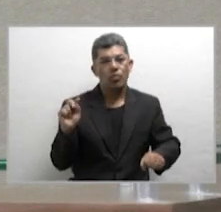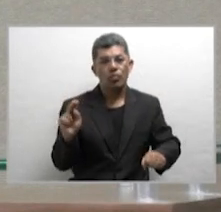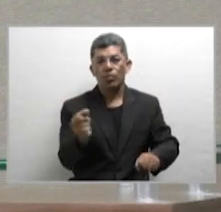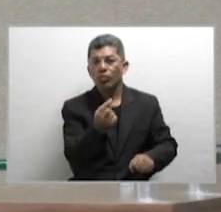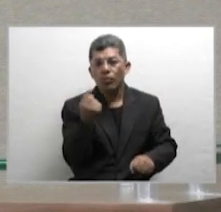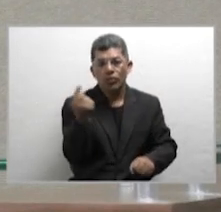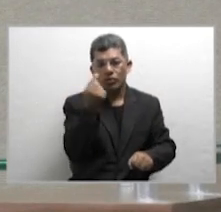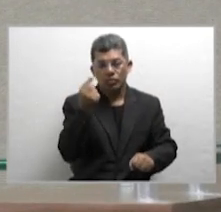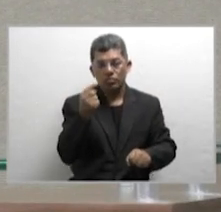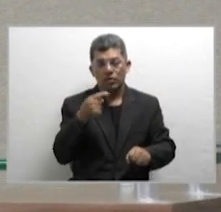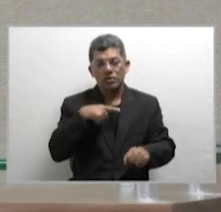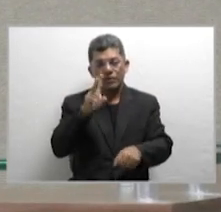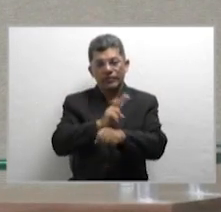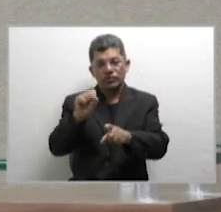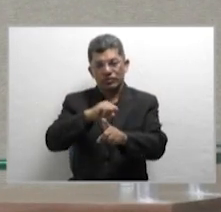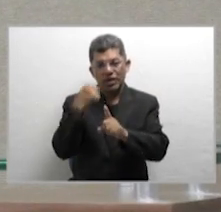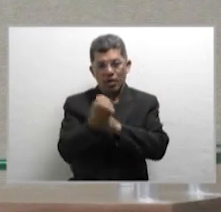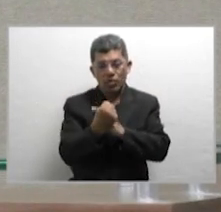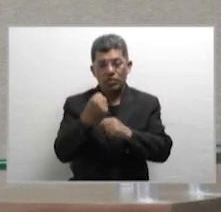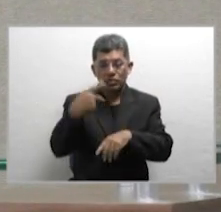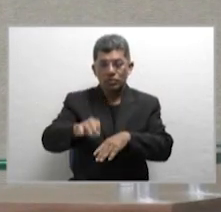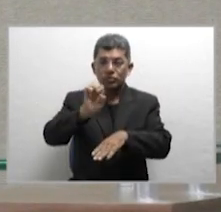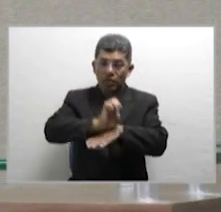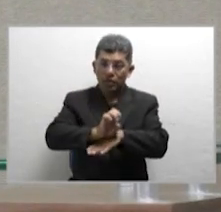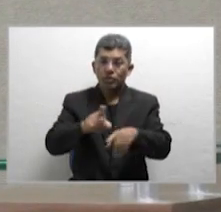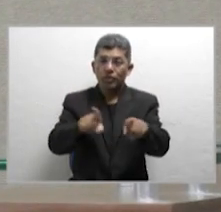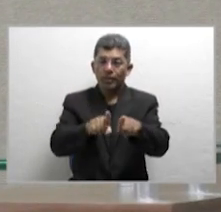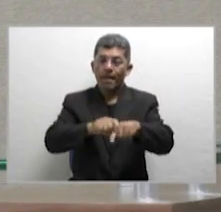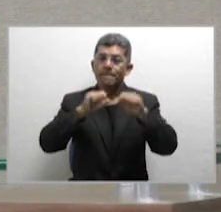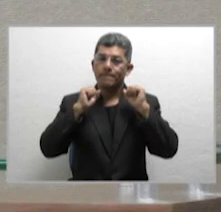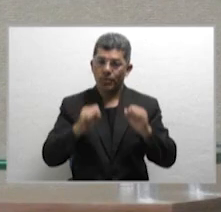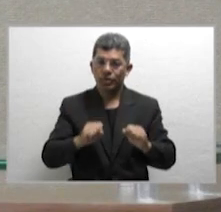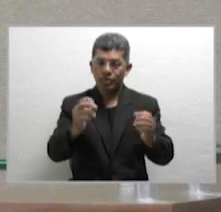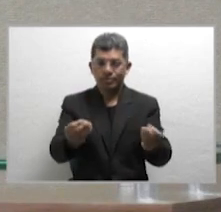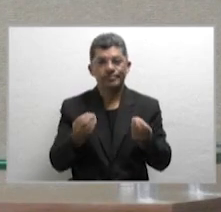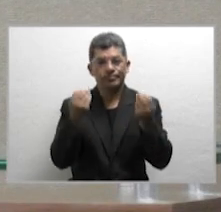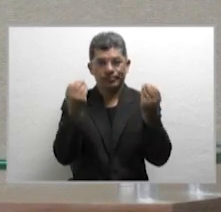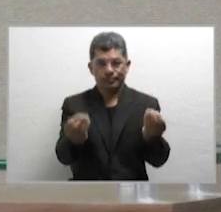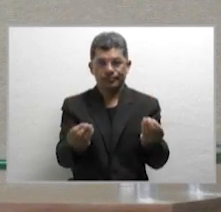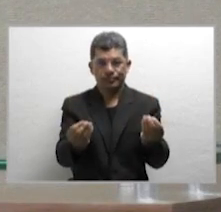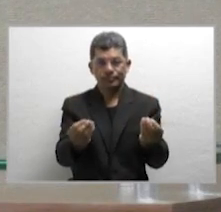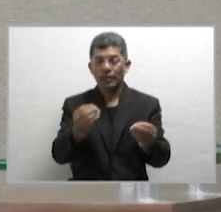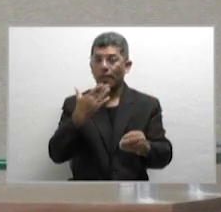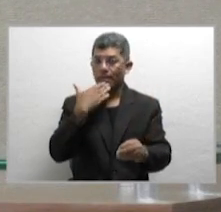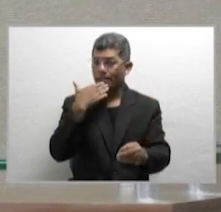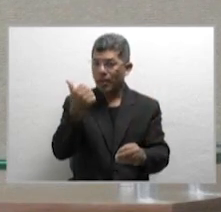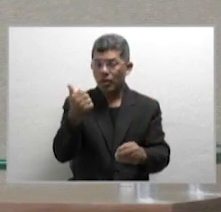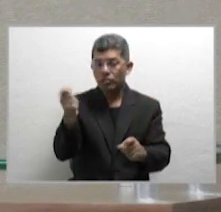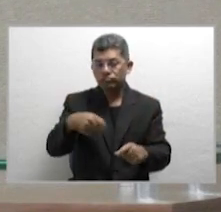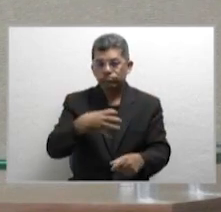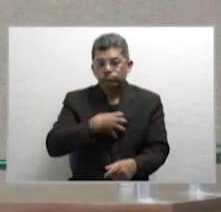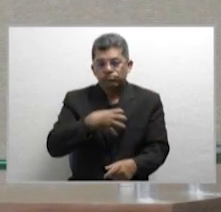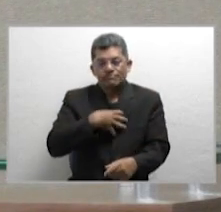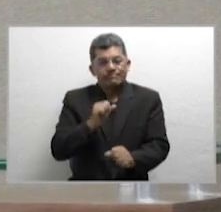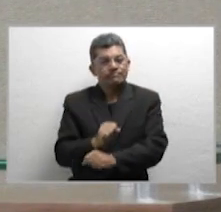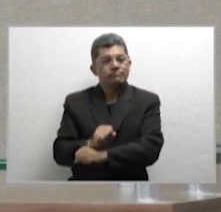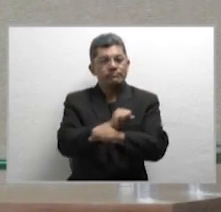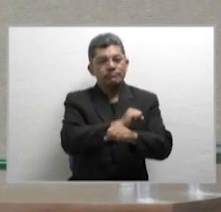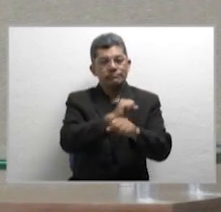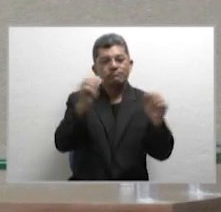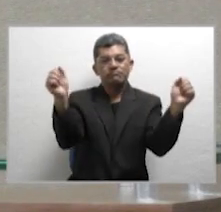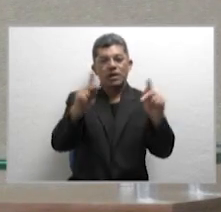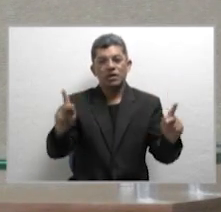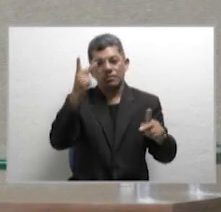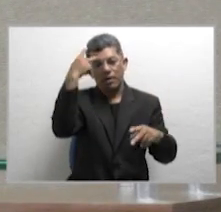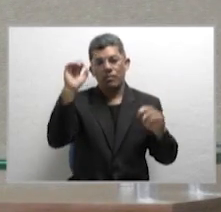Defesa Social no nosso Estado e, com ele, poder oferecer melhor sensação de segurança à população do